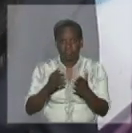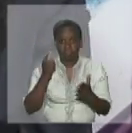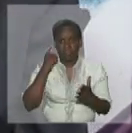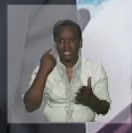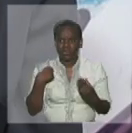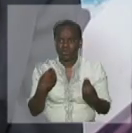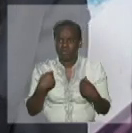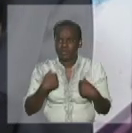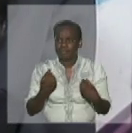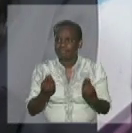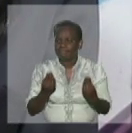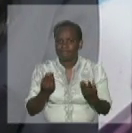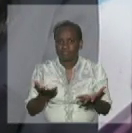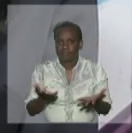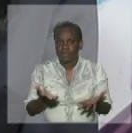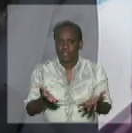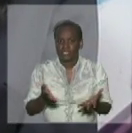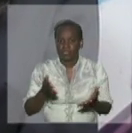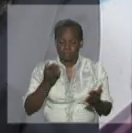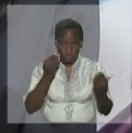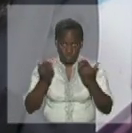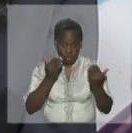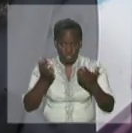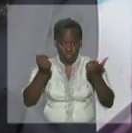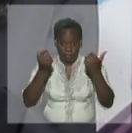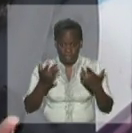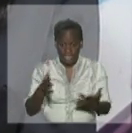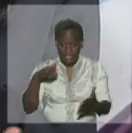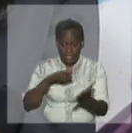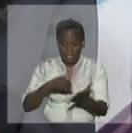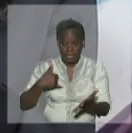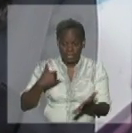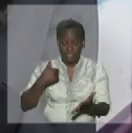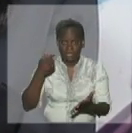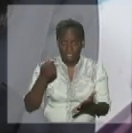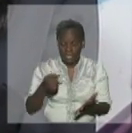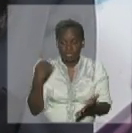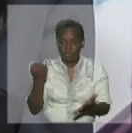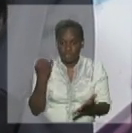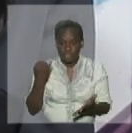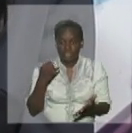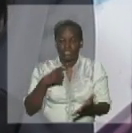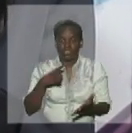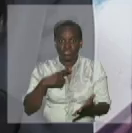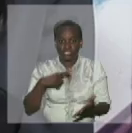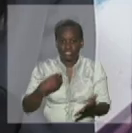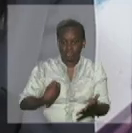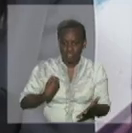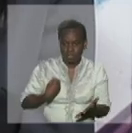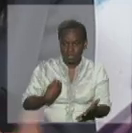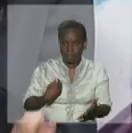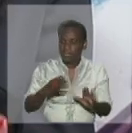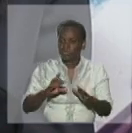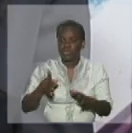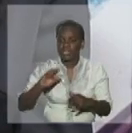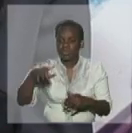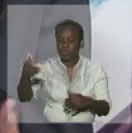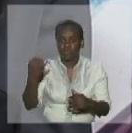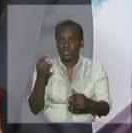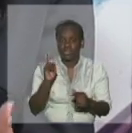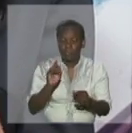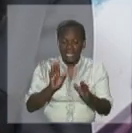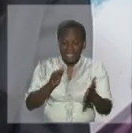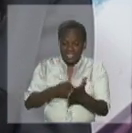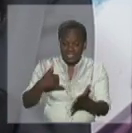assim, poxa, mas como é que eu posso fazer isso, né? Os psicólogos dizem que até os 7 anos de idade é super importante essa presença. Não que não seja